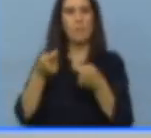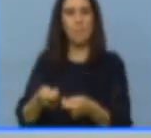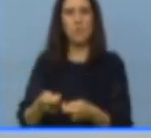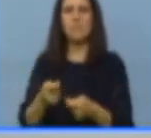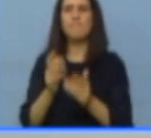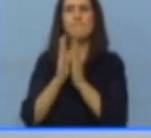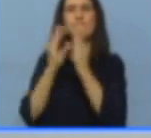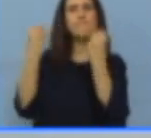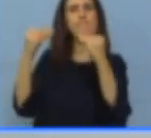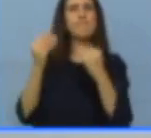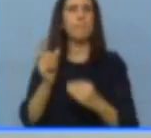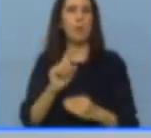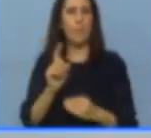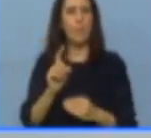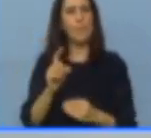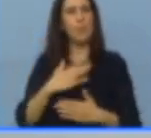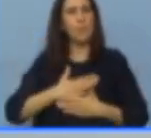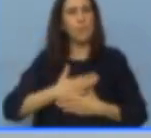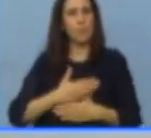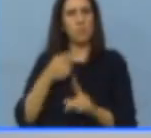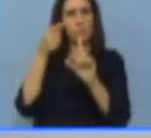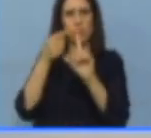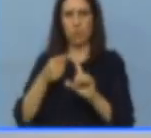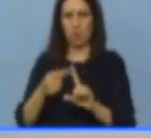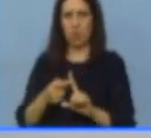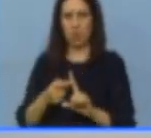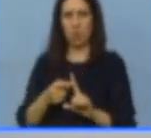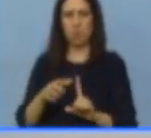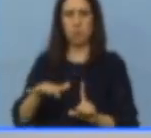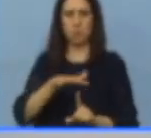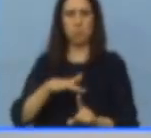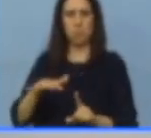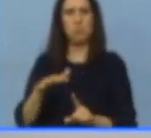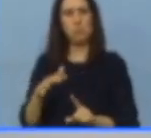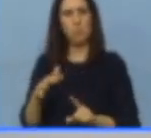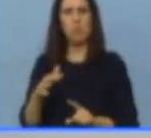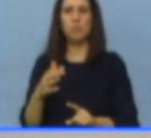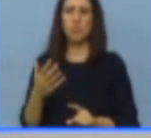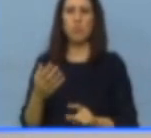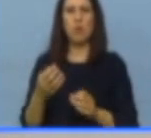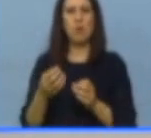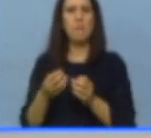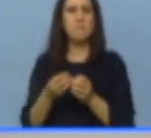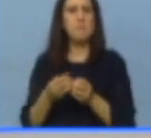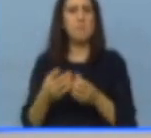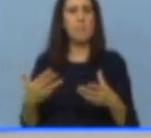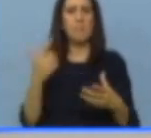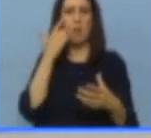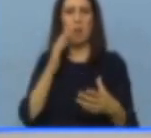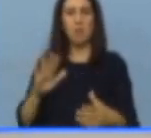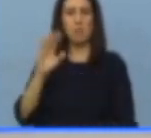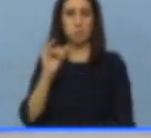mas um espaço de animação vocacional e missionária. Porque temos uma presença já na Ásia, temos uma presença em